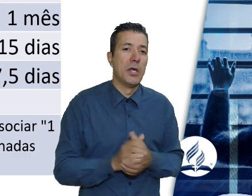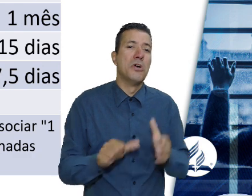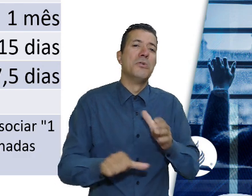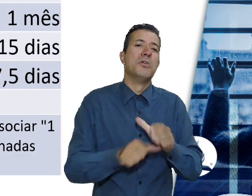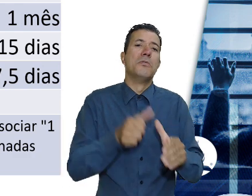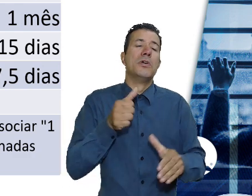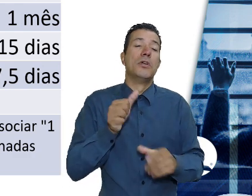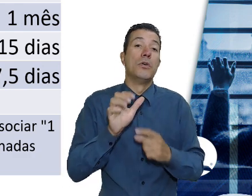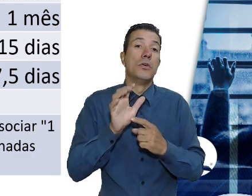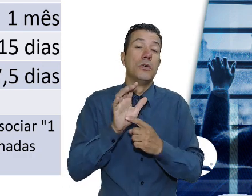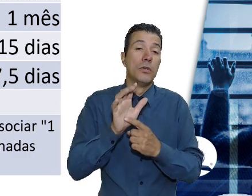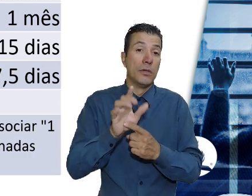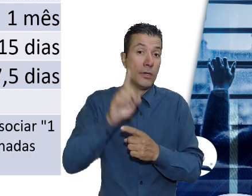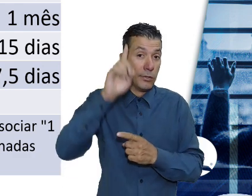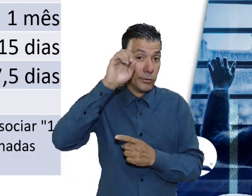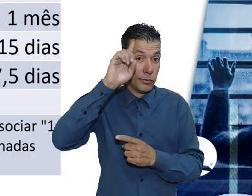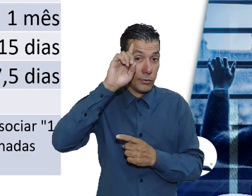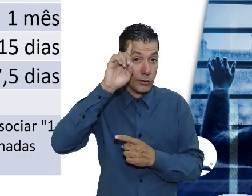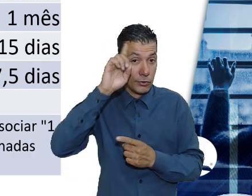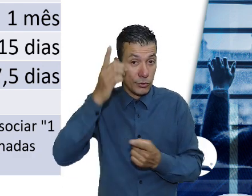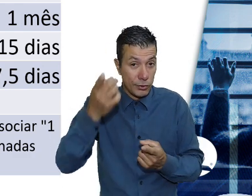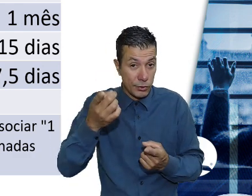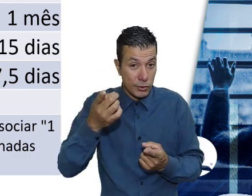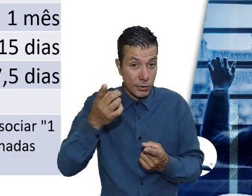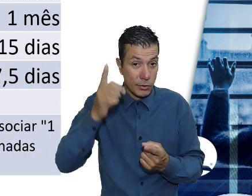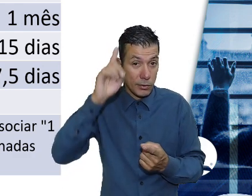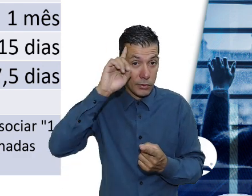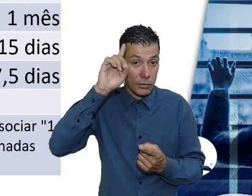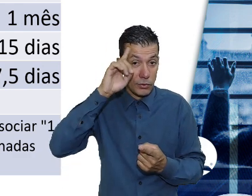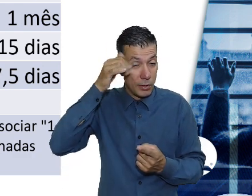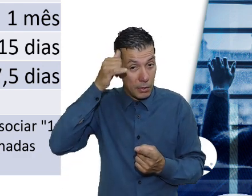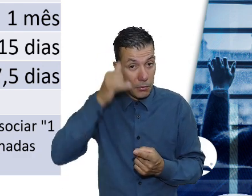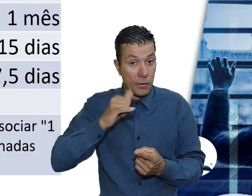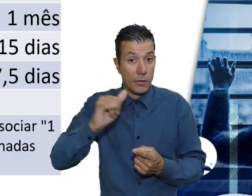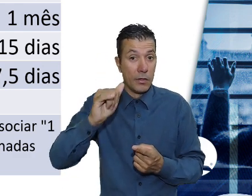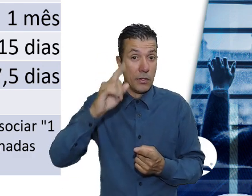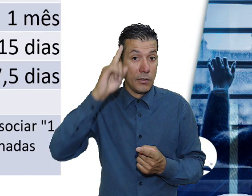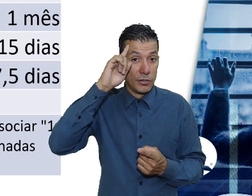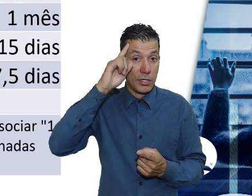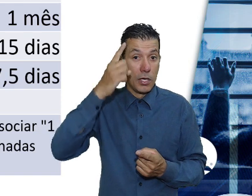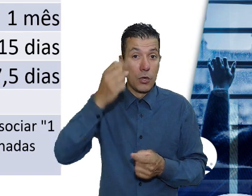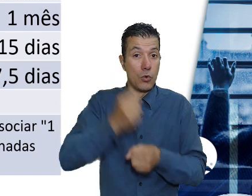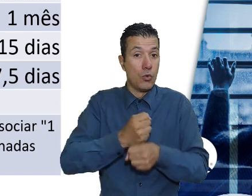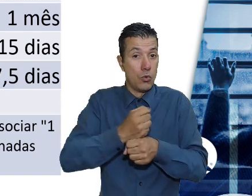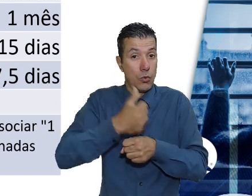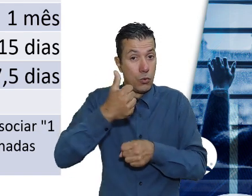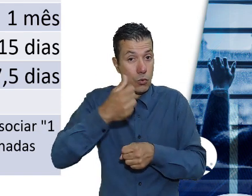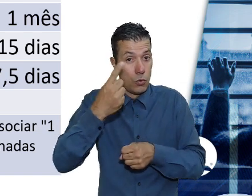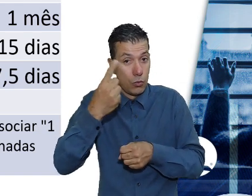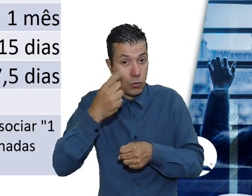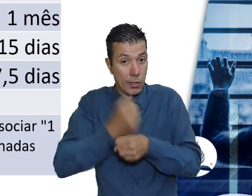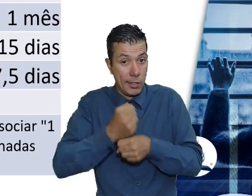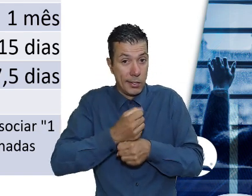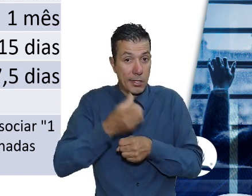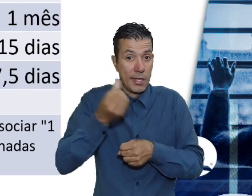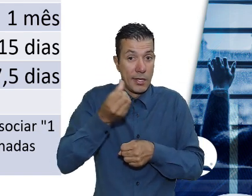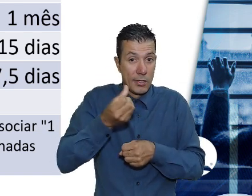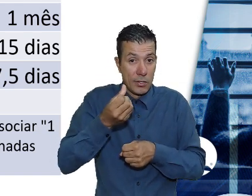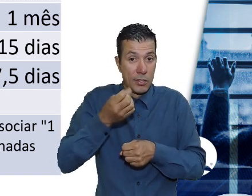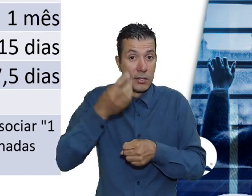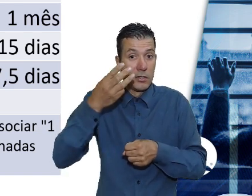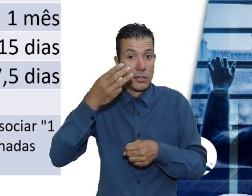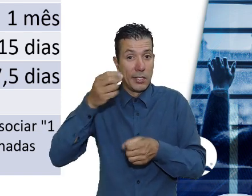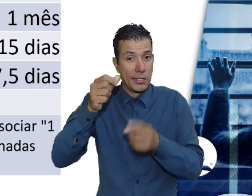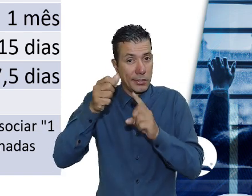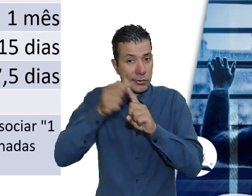princípio consiste no seguinte: um dia te dei para cada ano, nós temos um dia profético, são um ano literal, 12 meses, 12 horas, 6 horas, 3